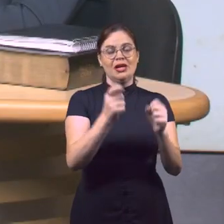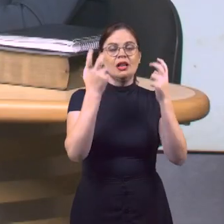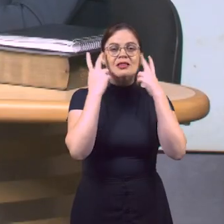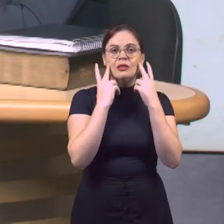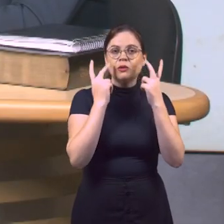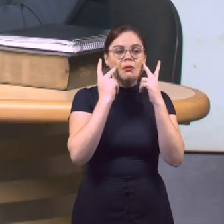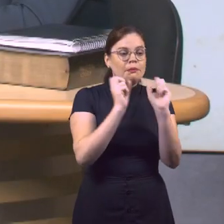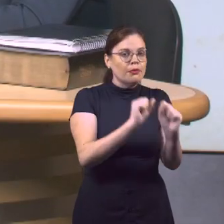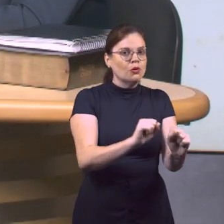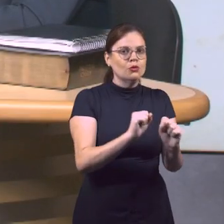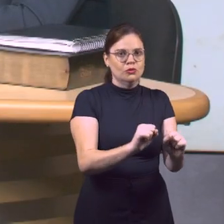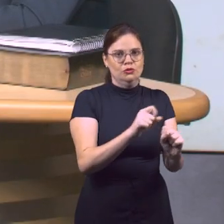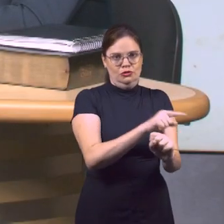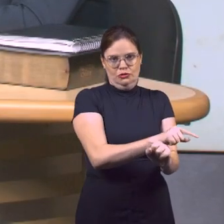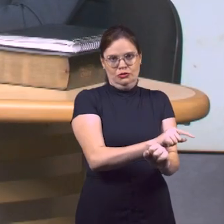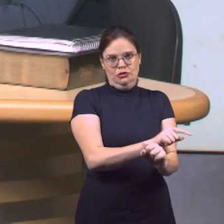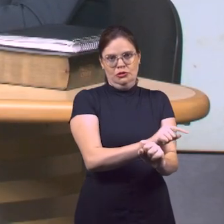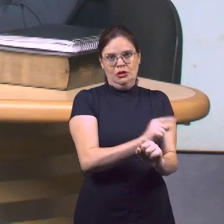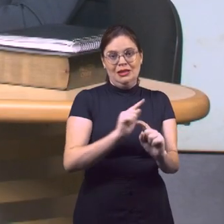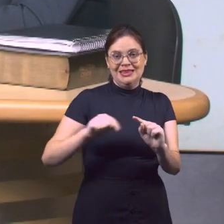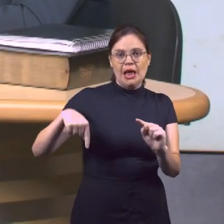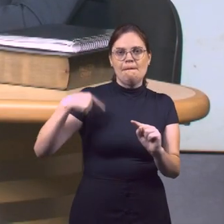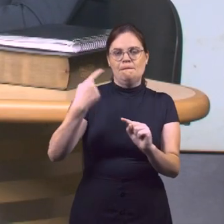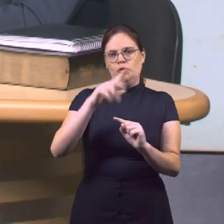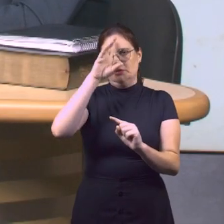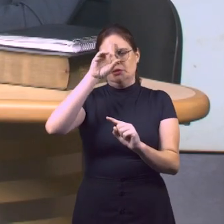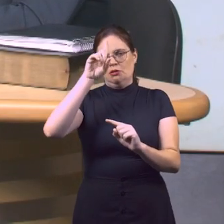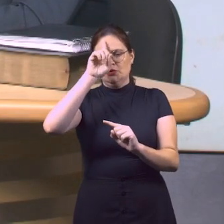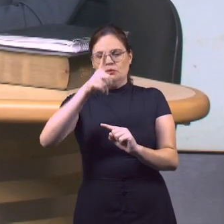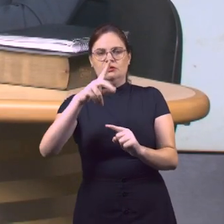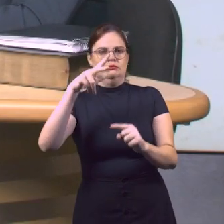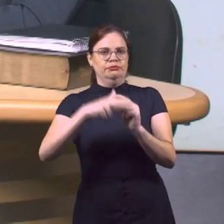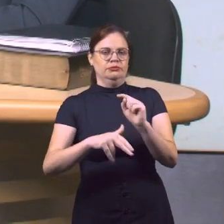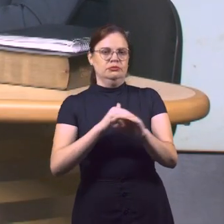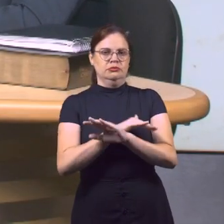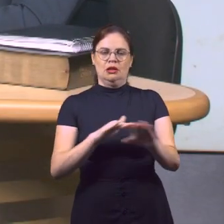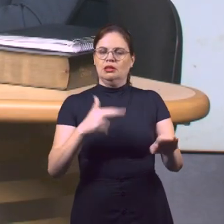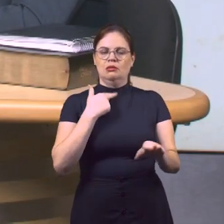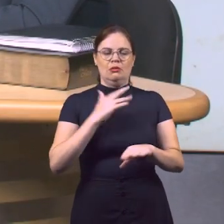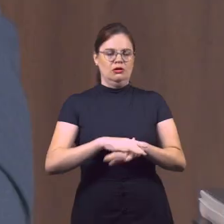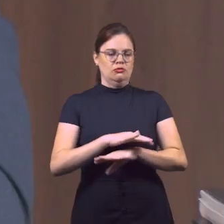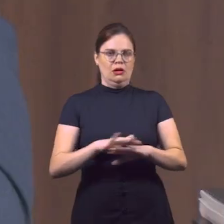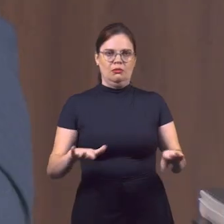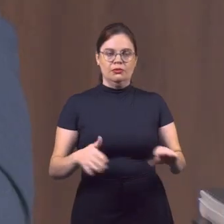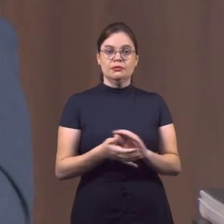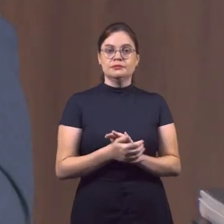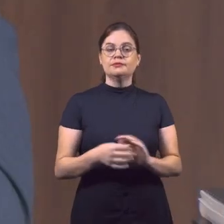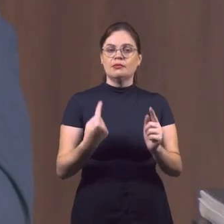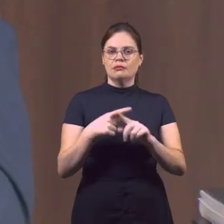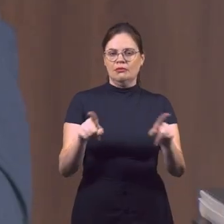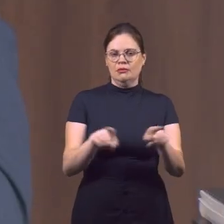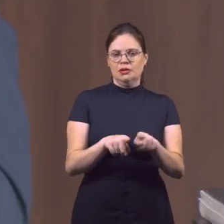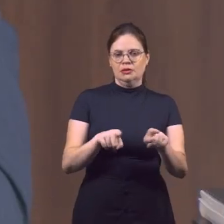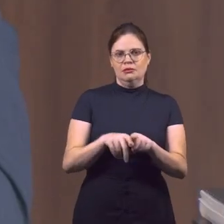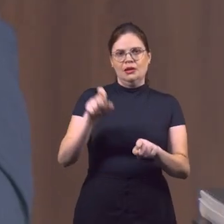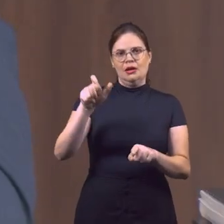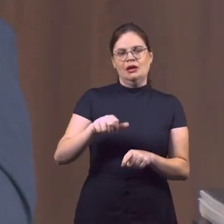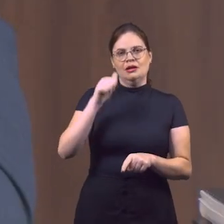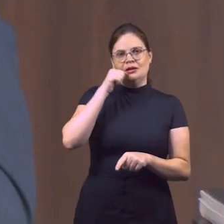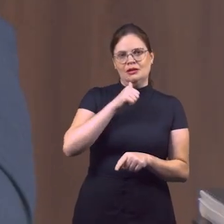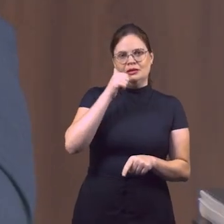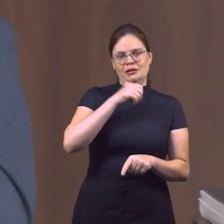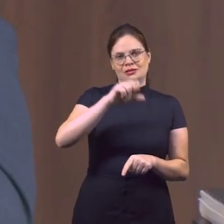importante. Existia um momento também que Sara desfalece, né? E pela